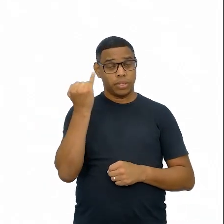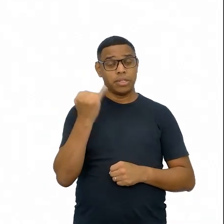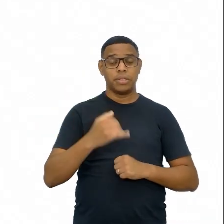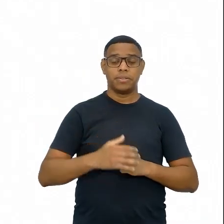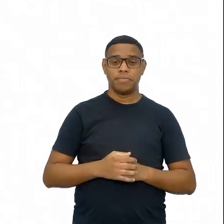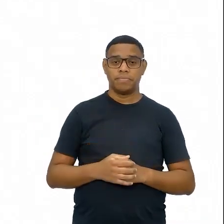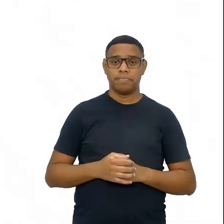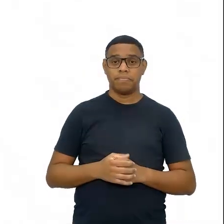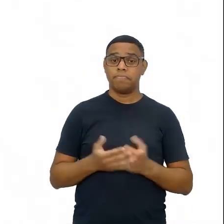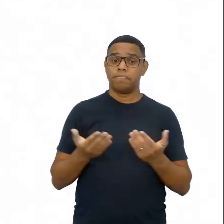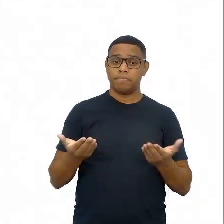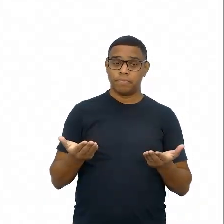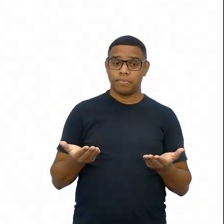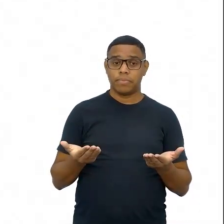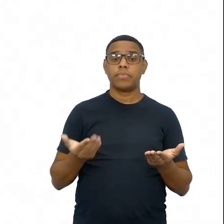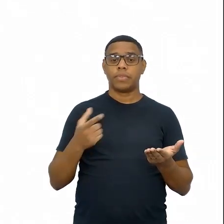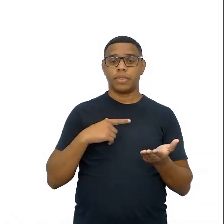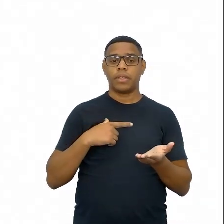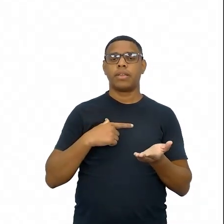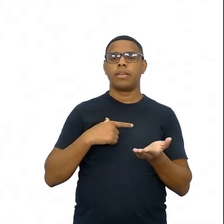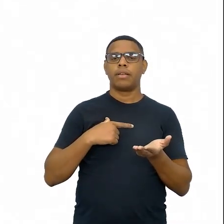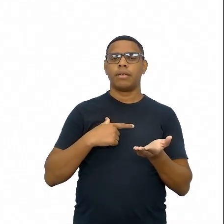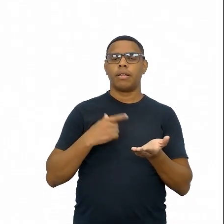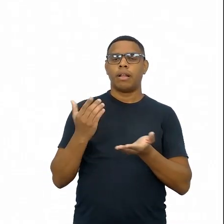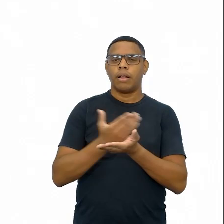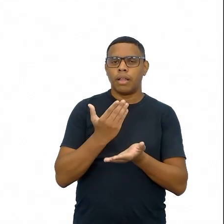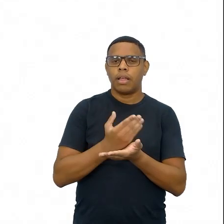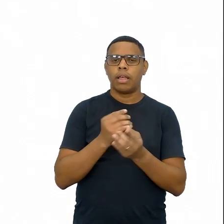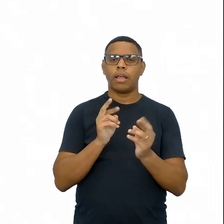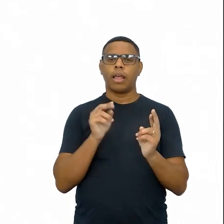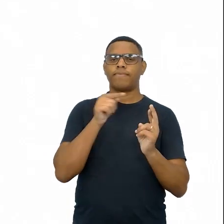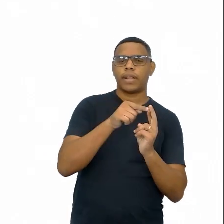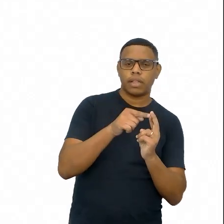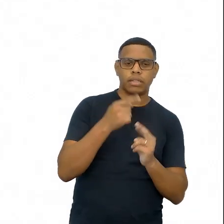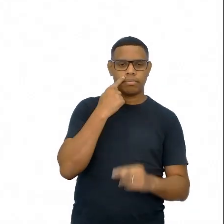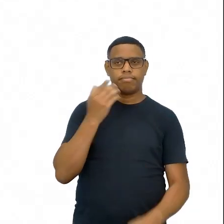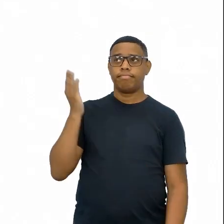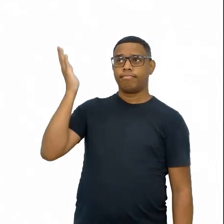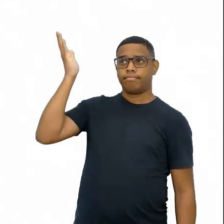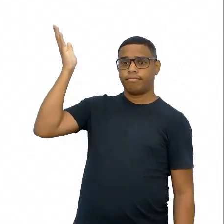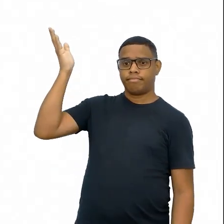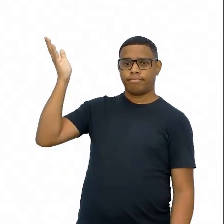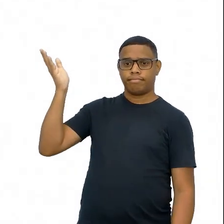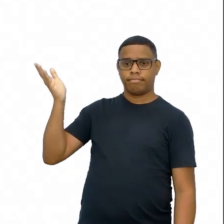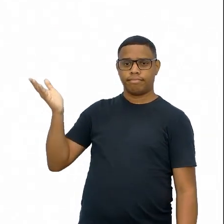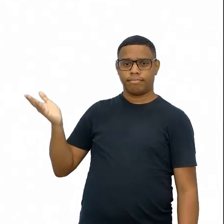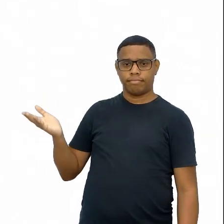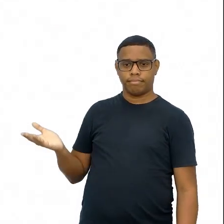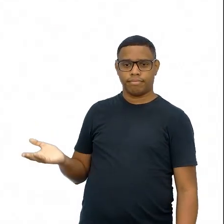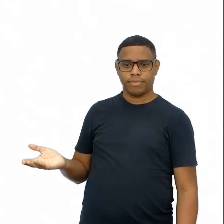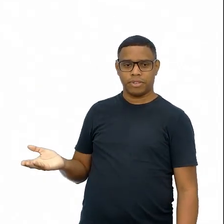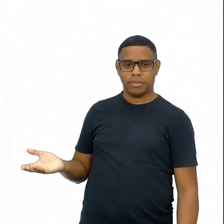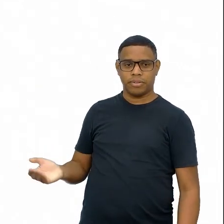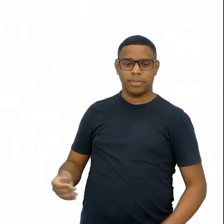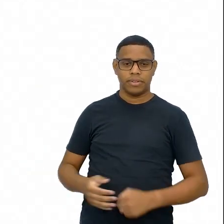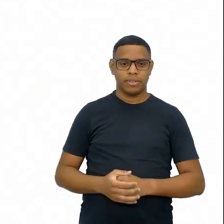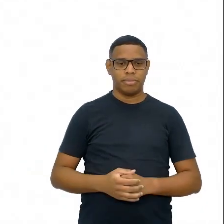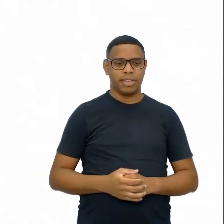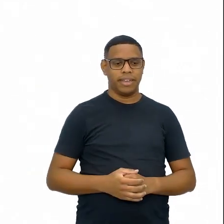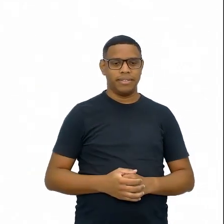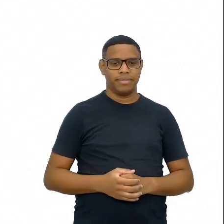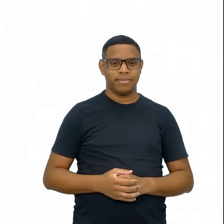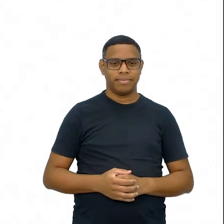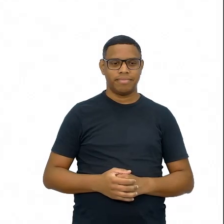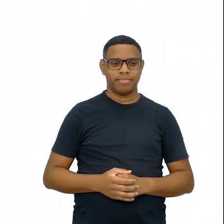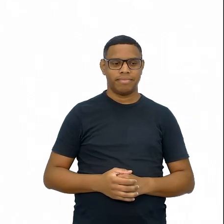importante. Bom, e aqui são as referências, né, com relação ao que utilizamos para a construção da nossa pauta,